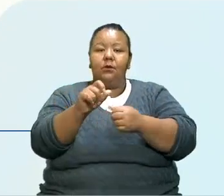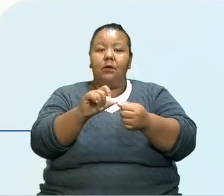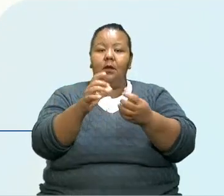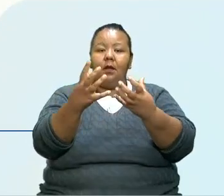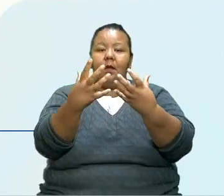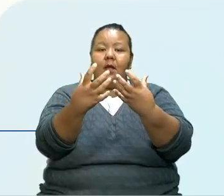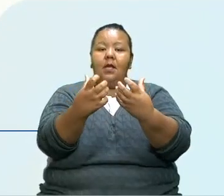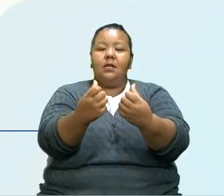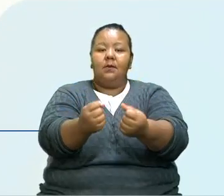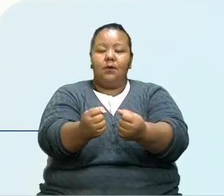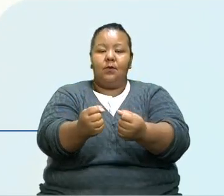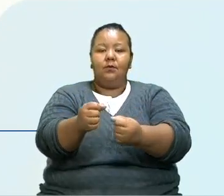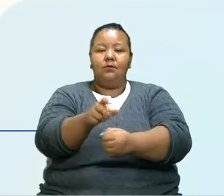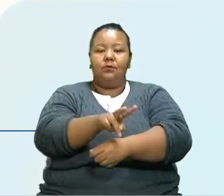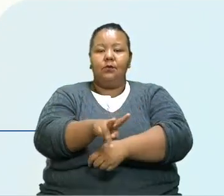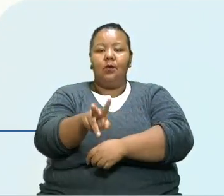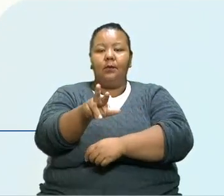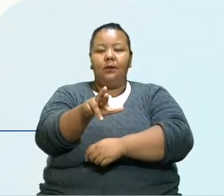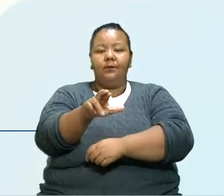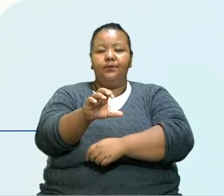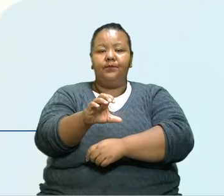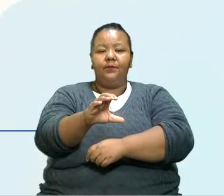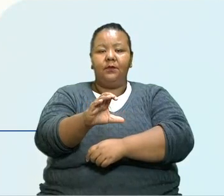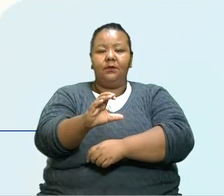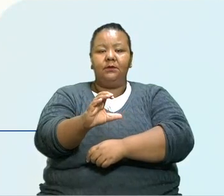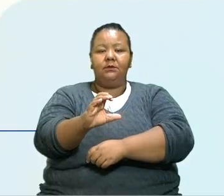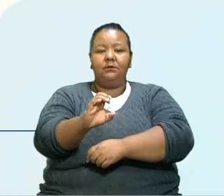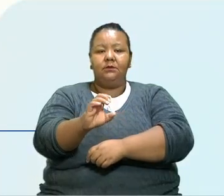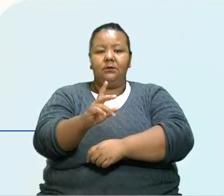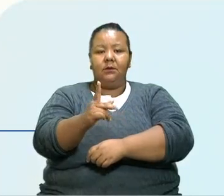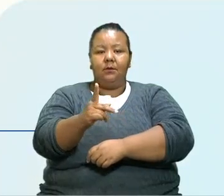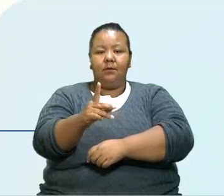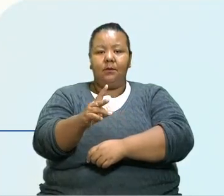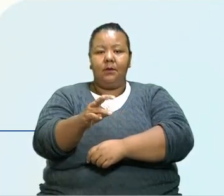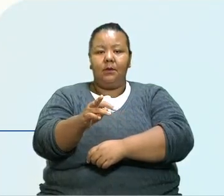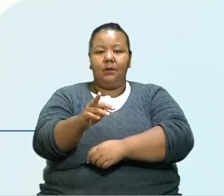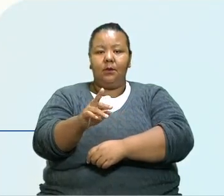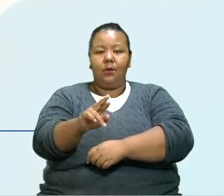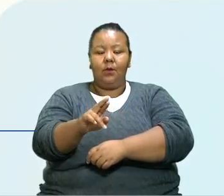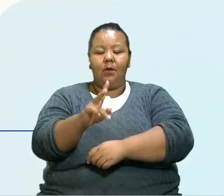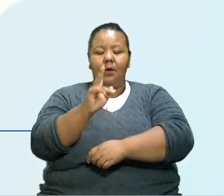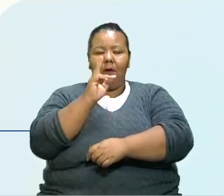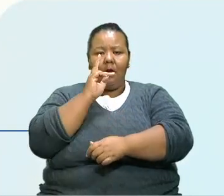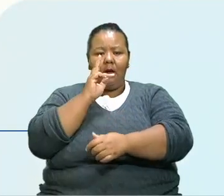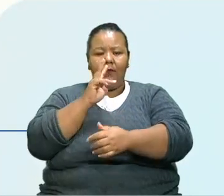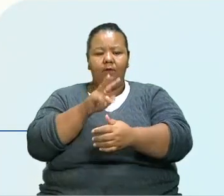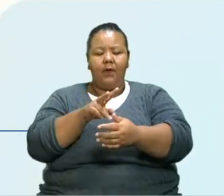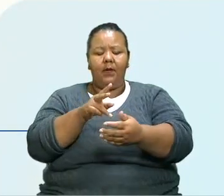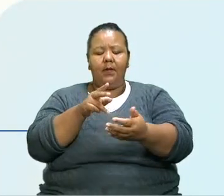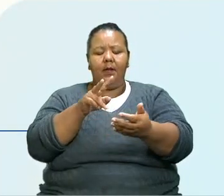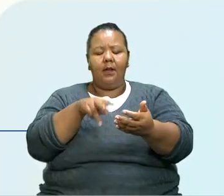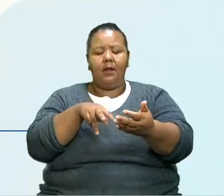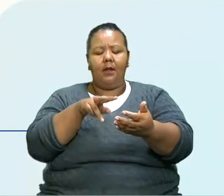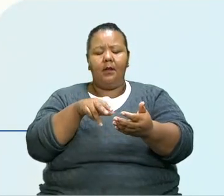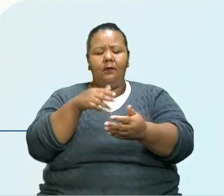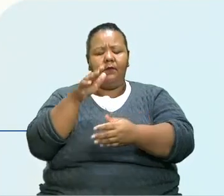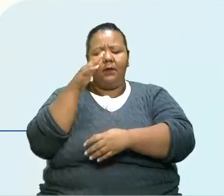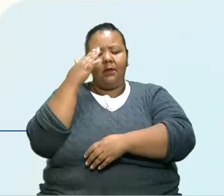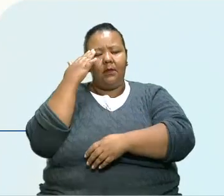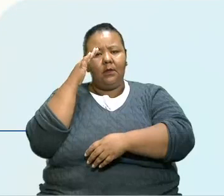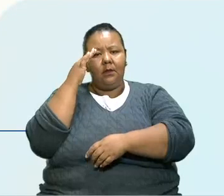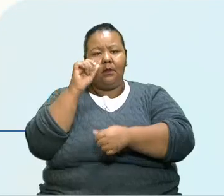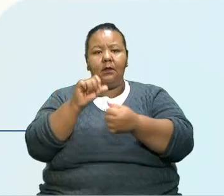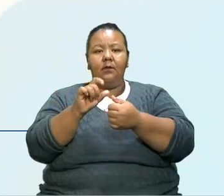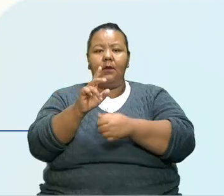é aquele que vai receber a mensagem, esse código, vai decodificar, ou seja, ele vai interpretar e